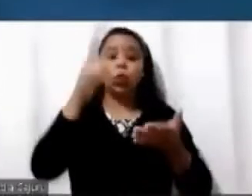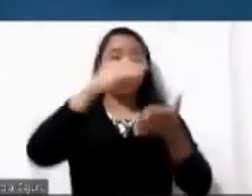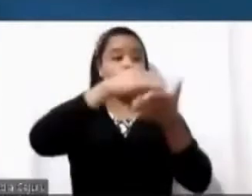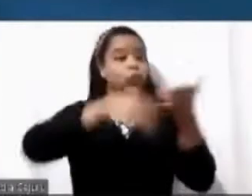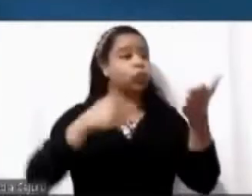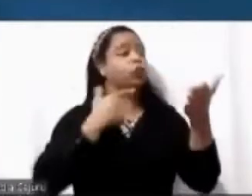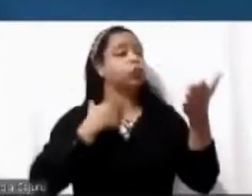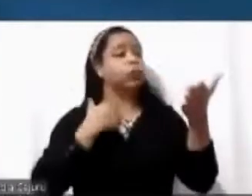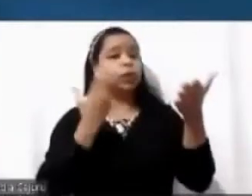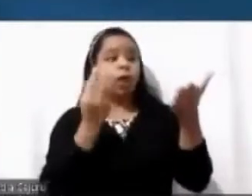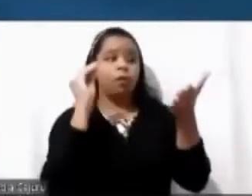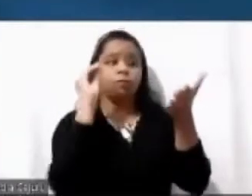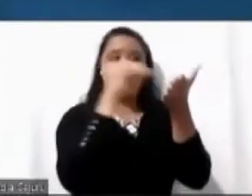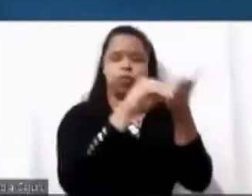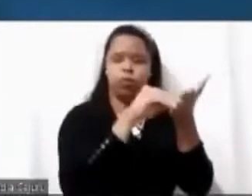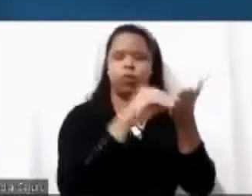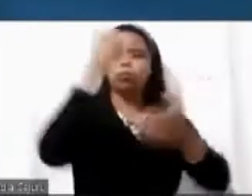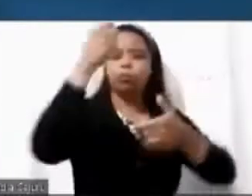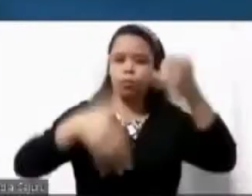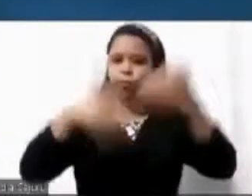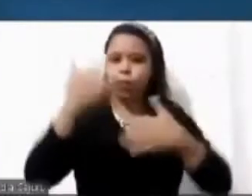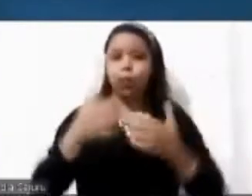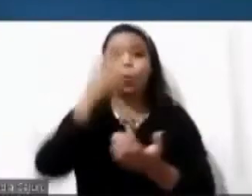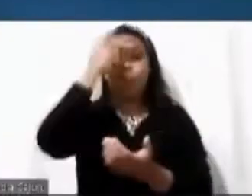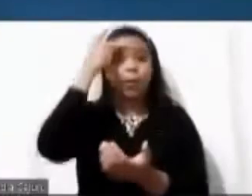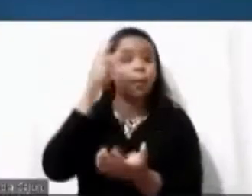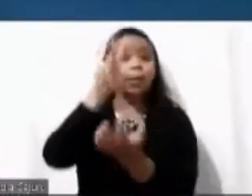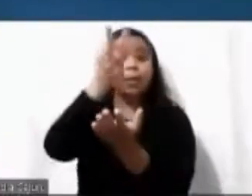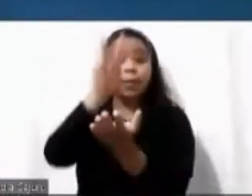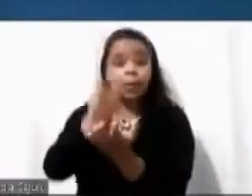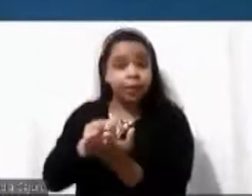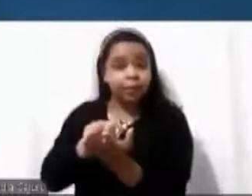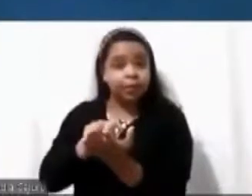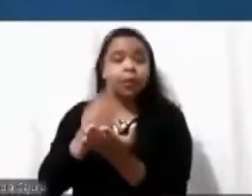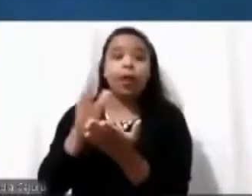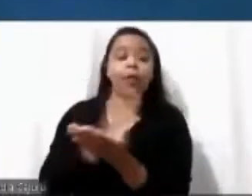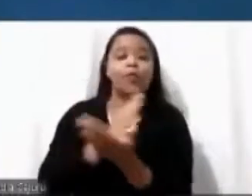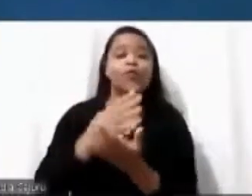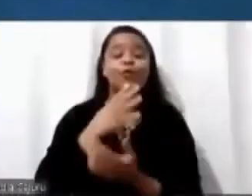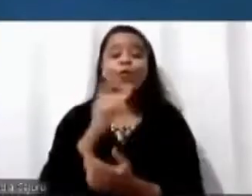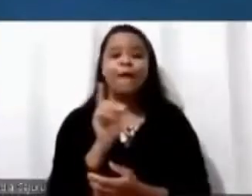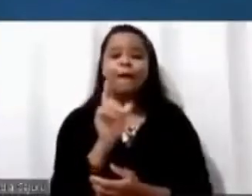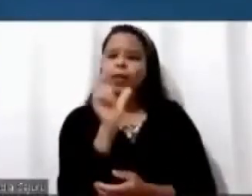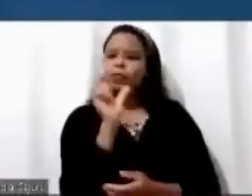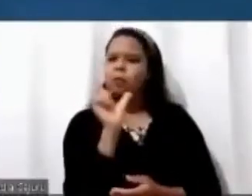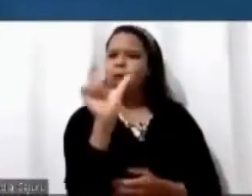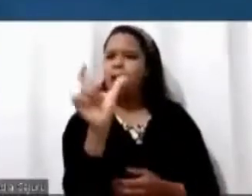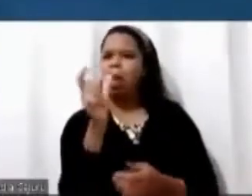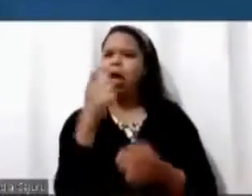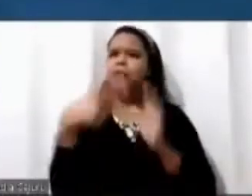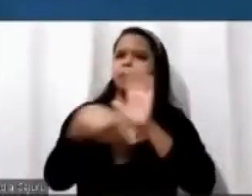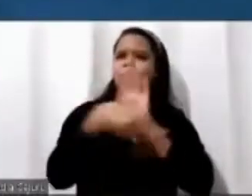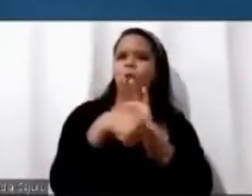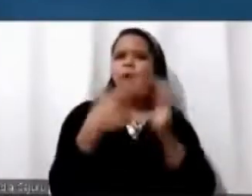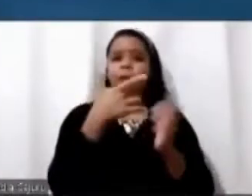esclarecido. O paciente ele não conhece tantos os termos técnicos que a classe médica usa, então